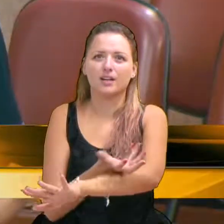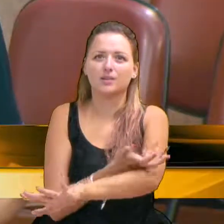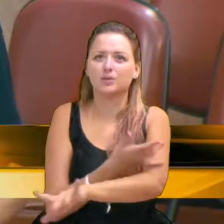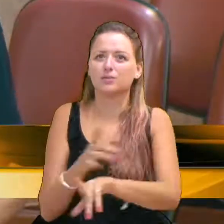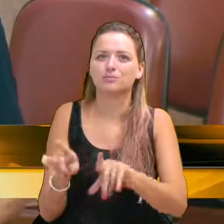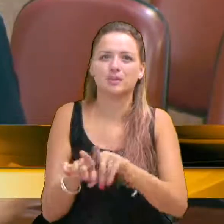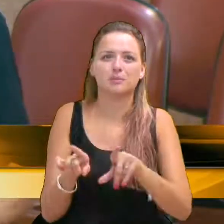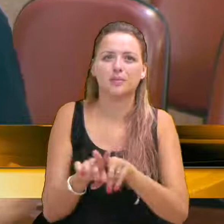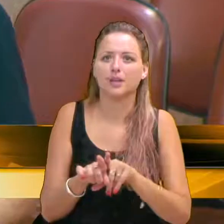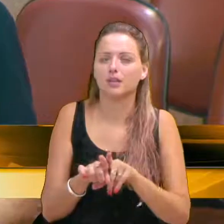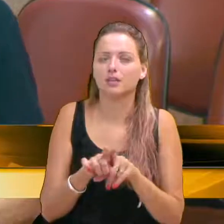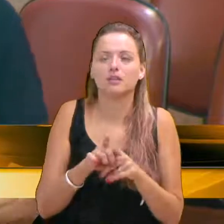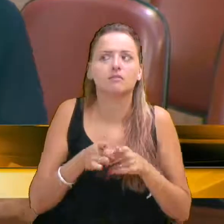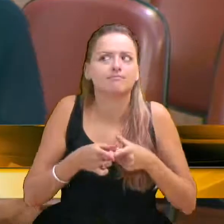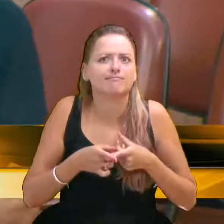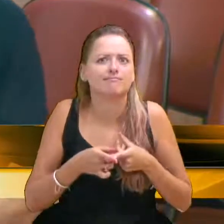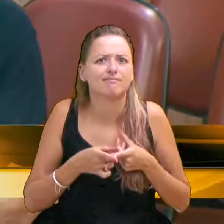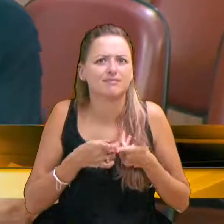tu